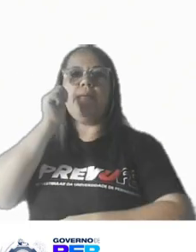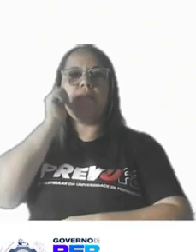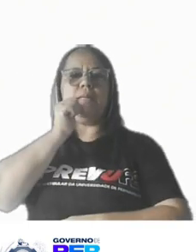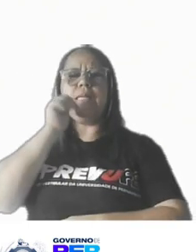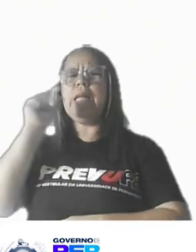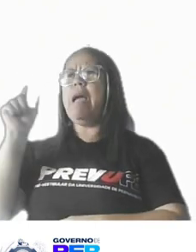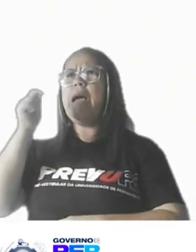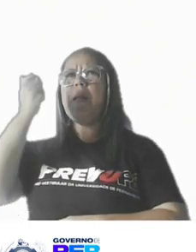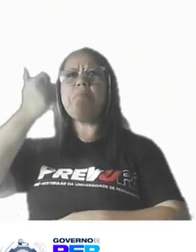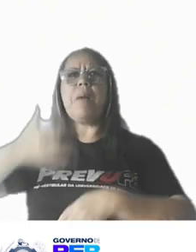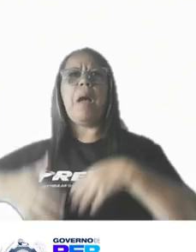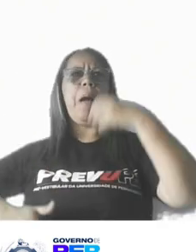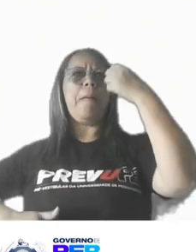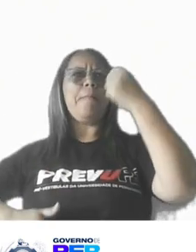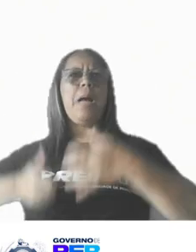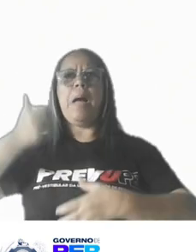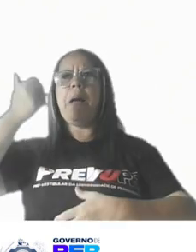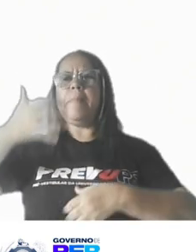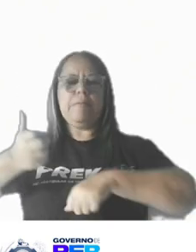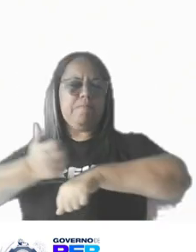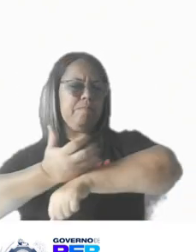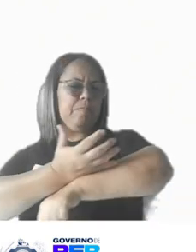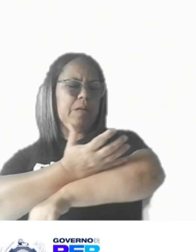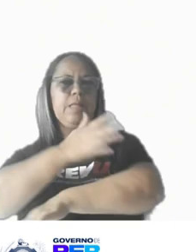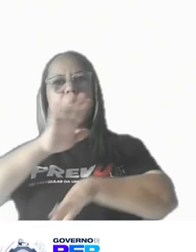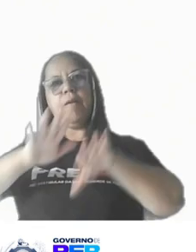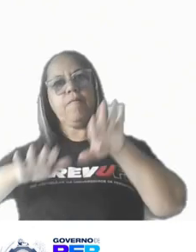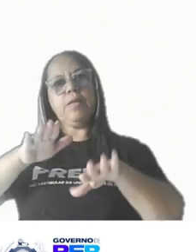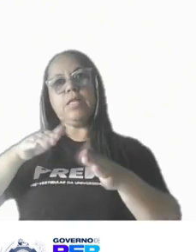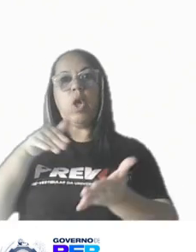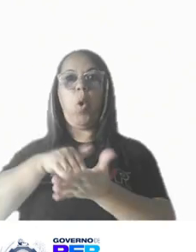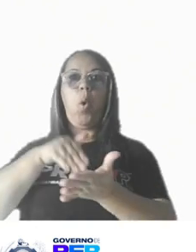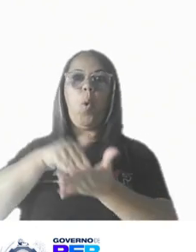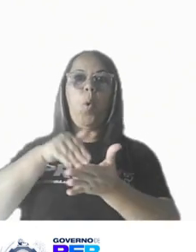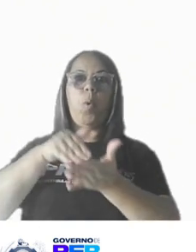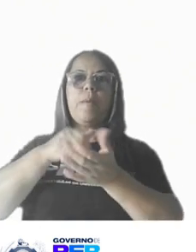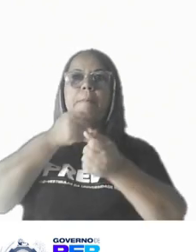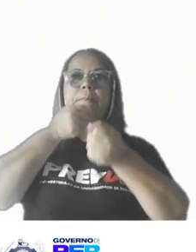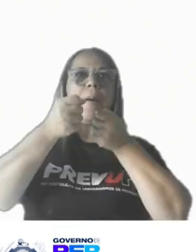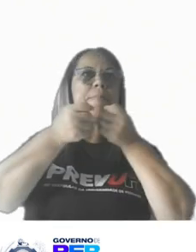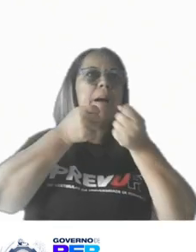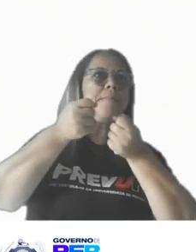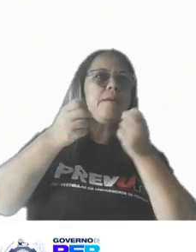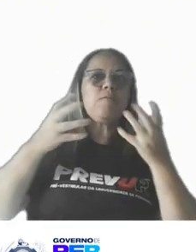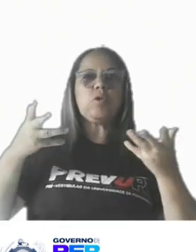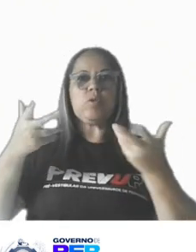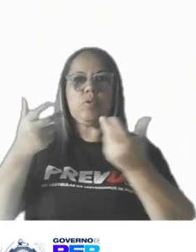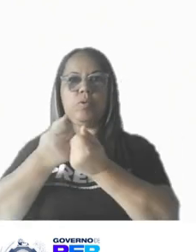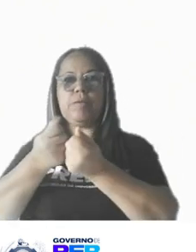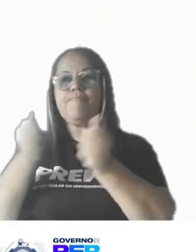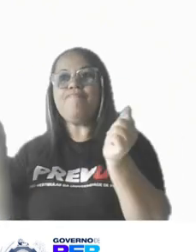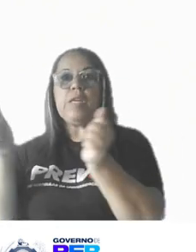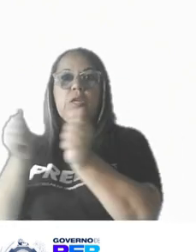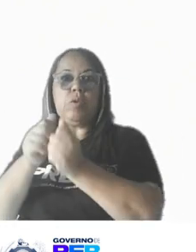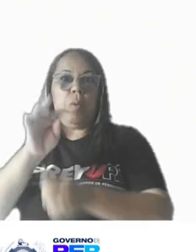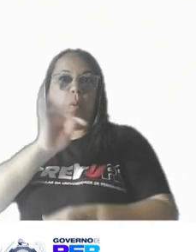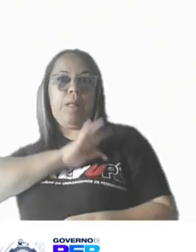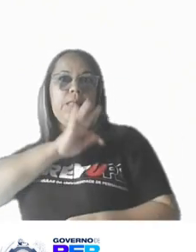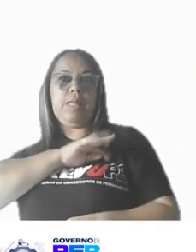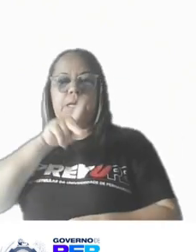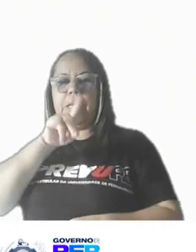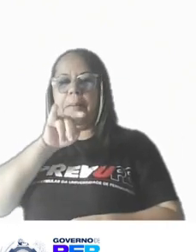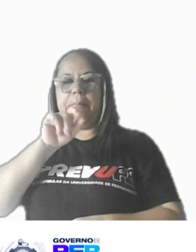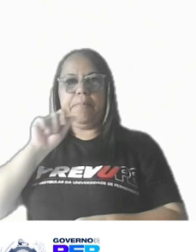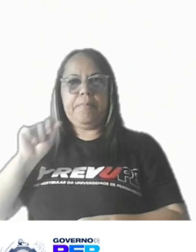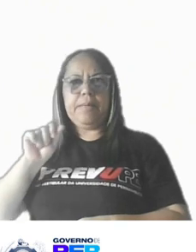emocionante no que pode ter sido também a sua última entrevista coletiva. Ao lado da técnica Pia Sanhaj, a